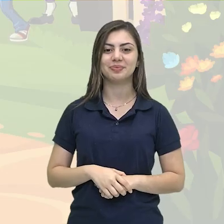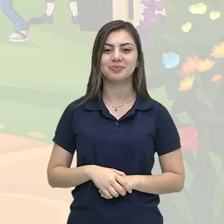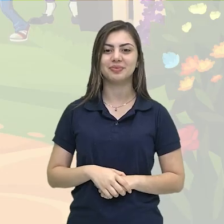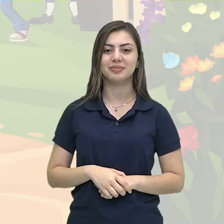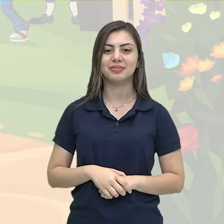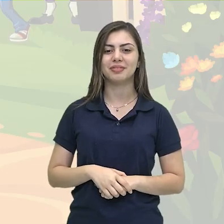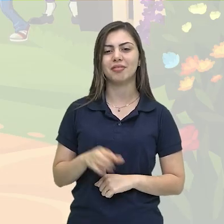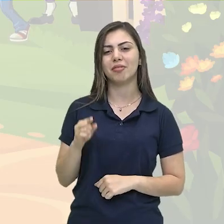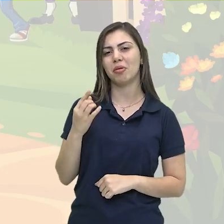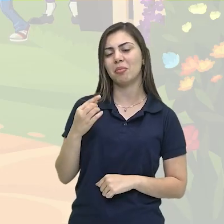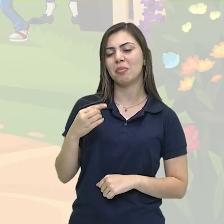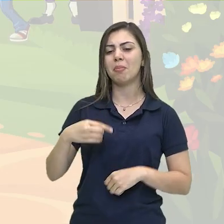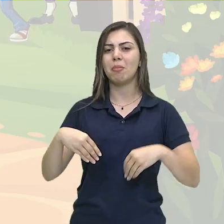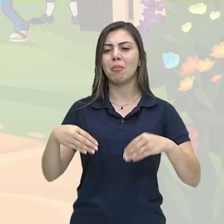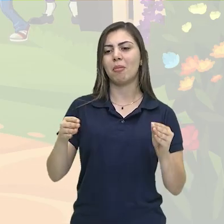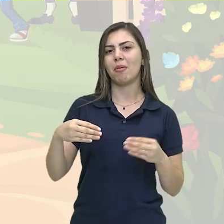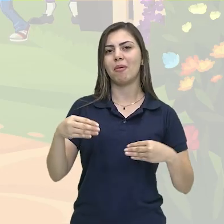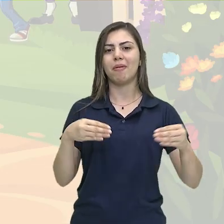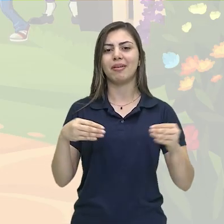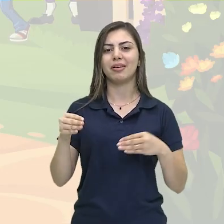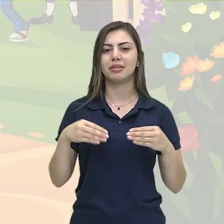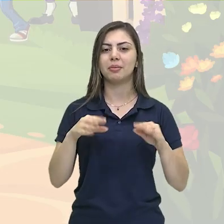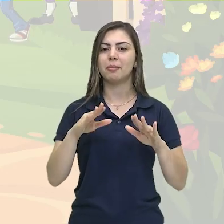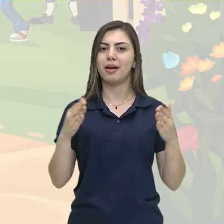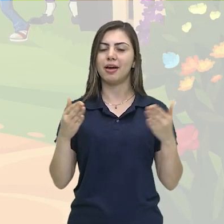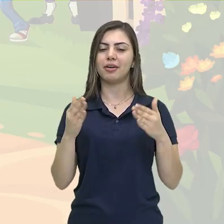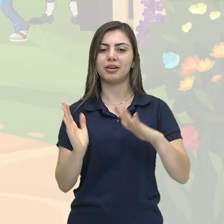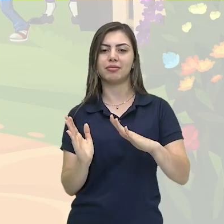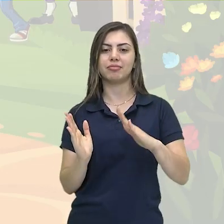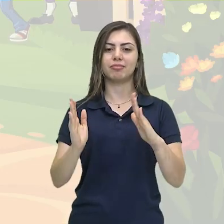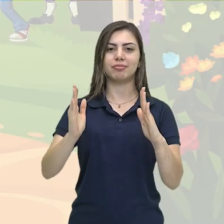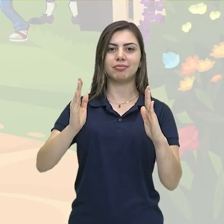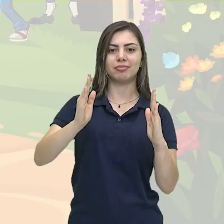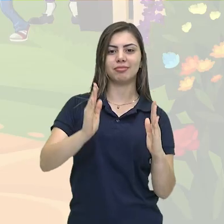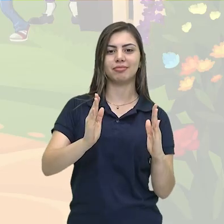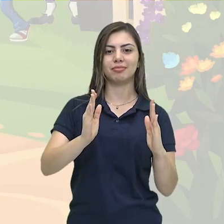Tão molezinho. Eu vou ajeitar ela aqui para vocês.